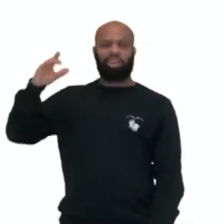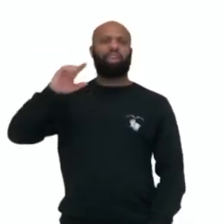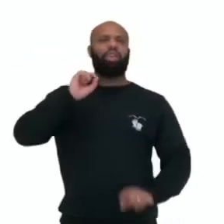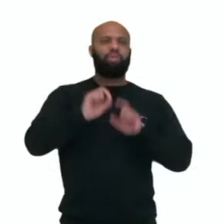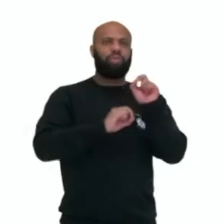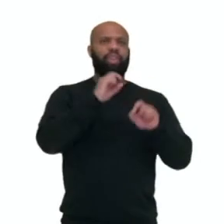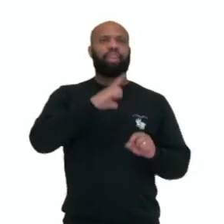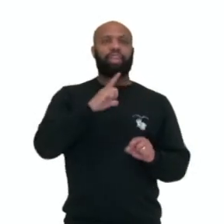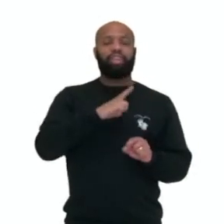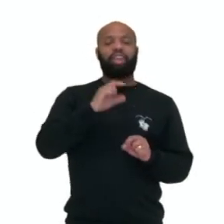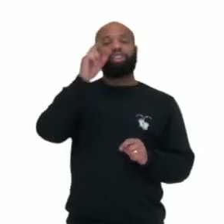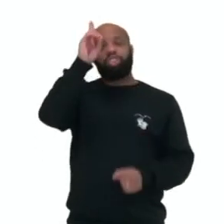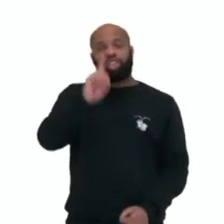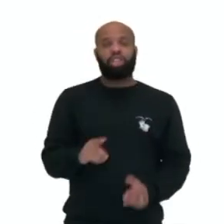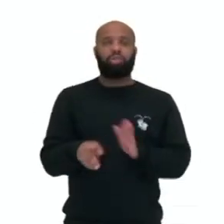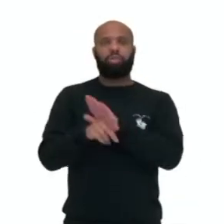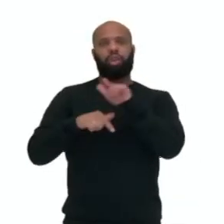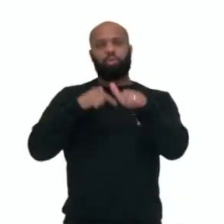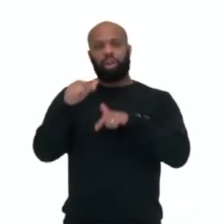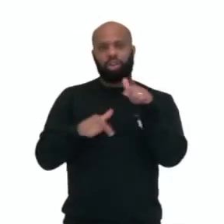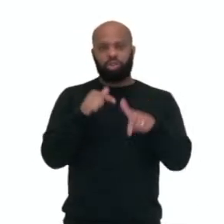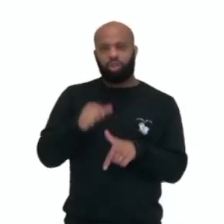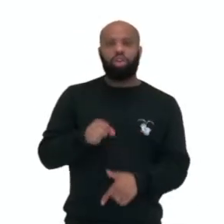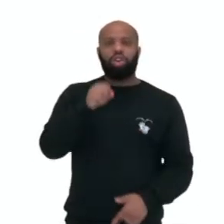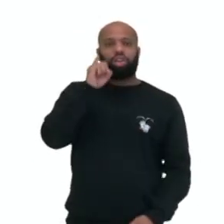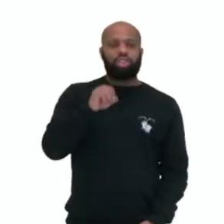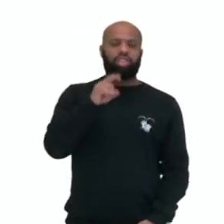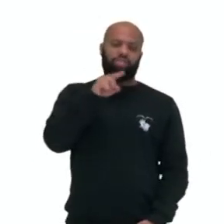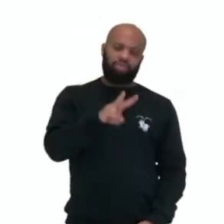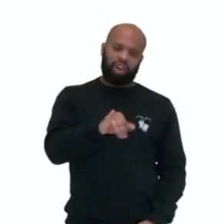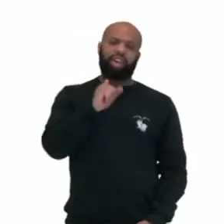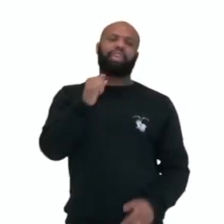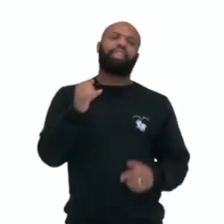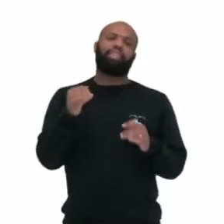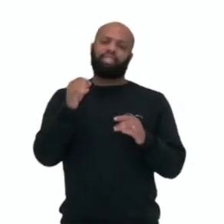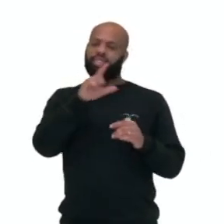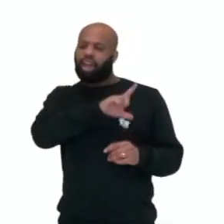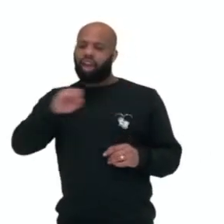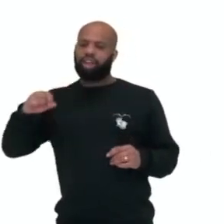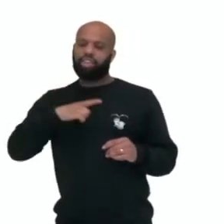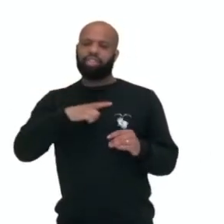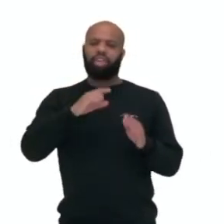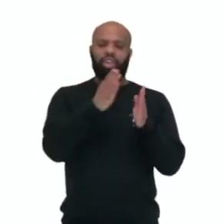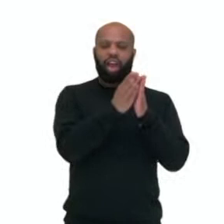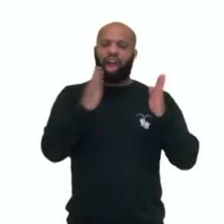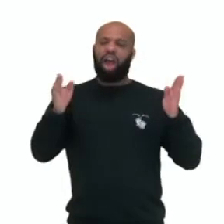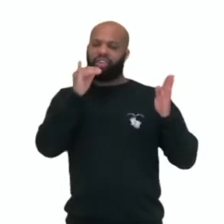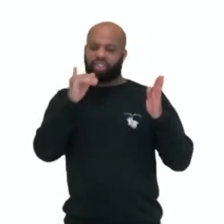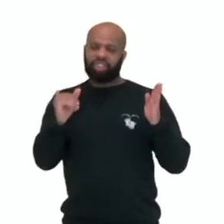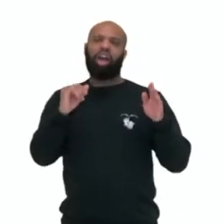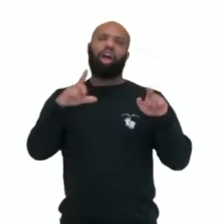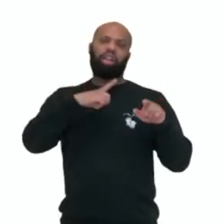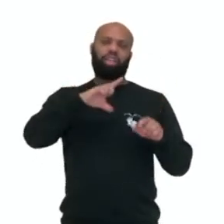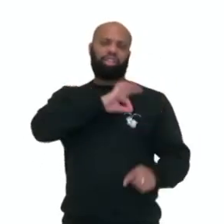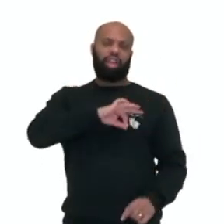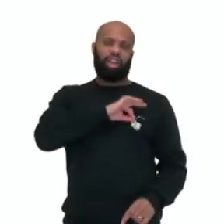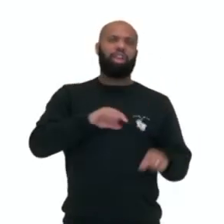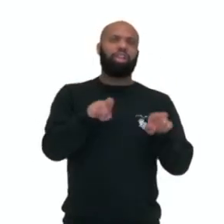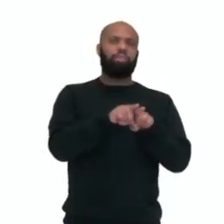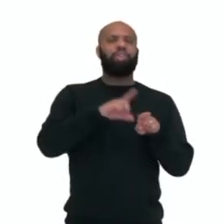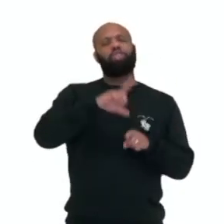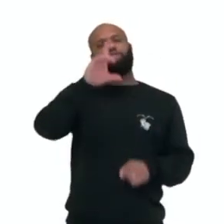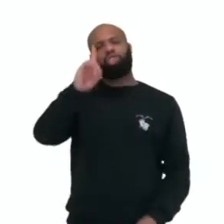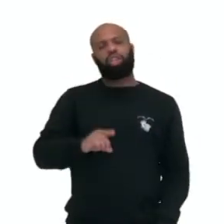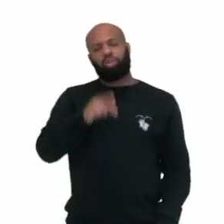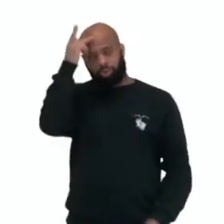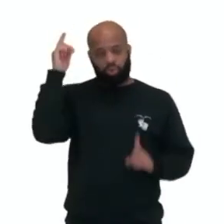Aviso prévio, convenções e acordos coletivos, isonomia, ou seja, igualdade salarial, direito da gestante